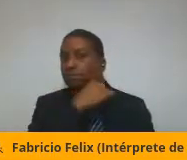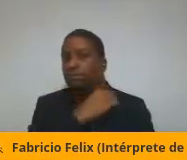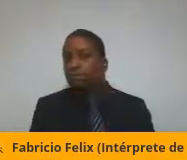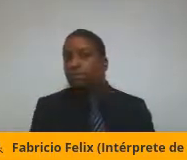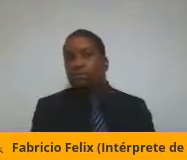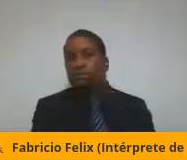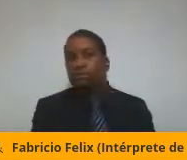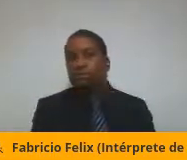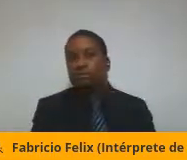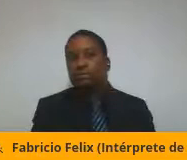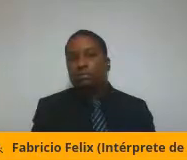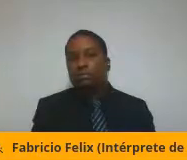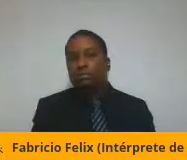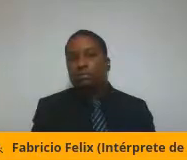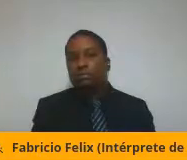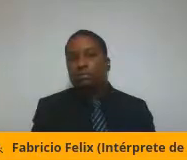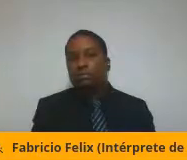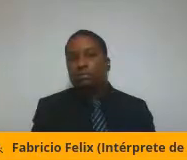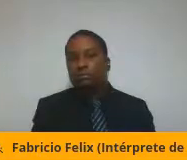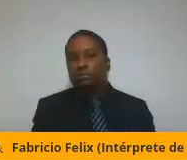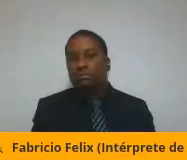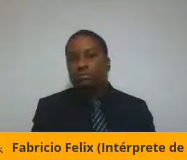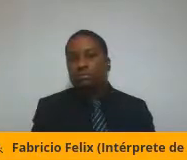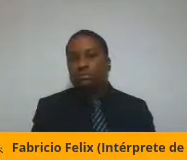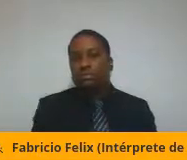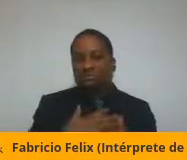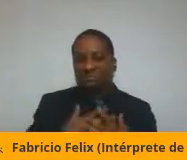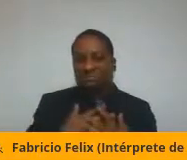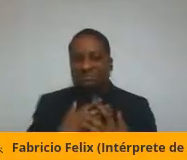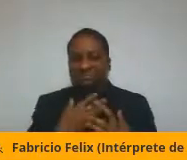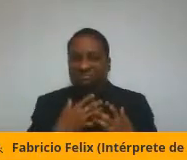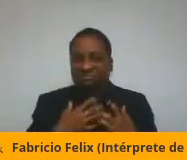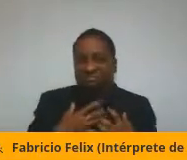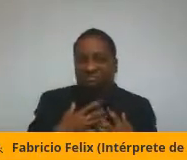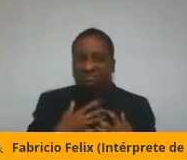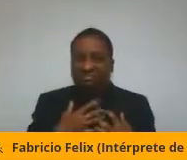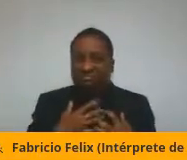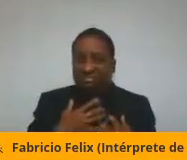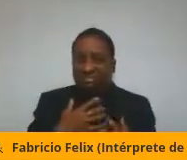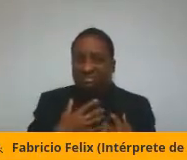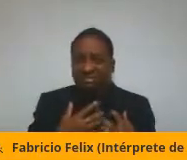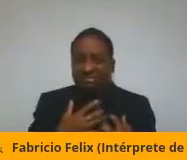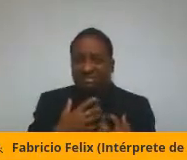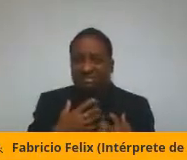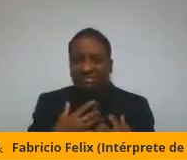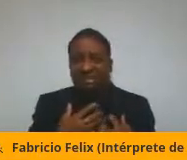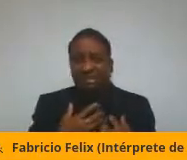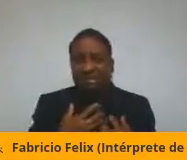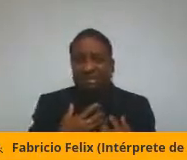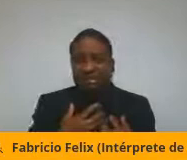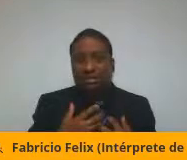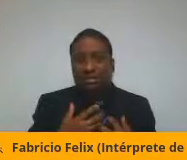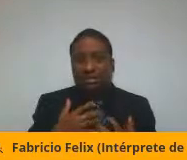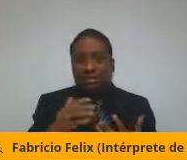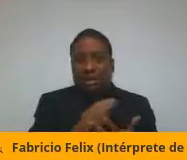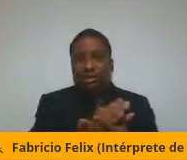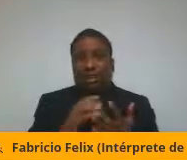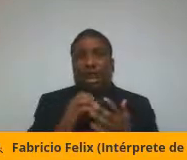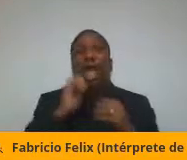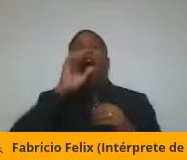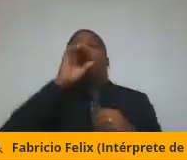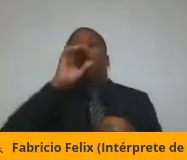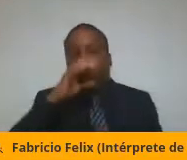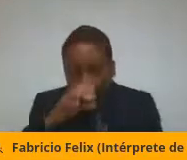certo incômodo para quem está ali naquela situação. E muitas vezes pode provocar um espirro, né? Ou